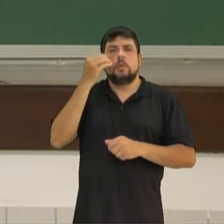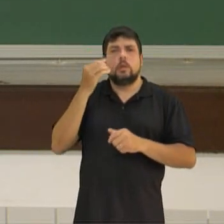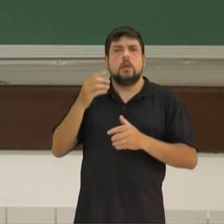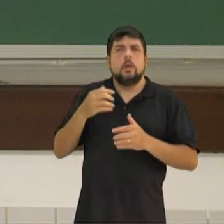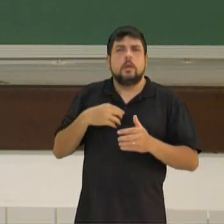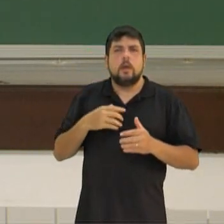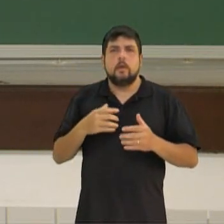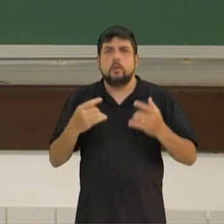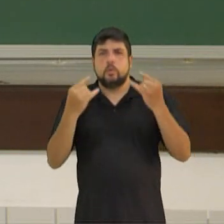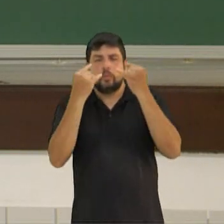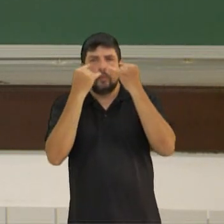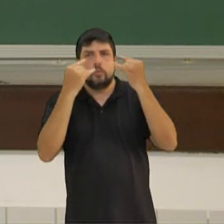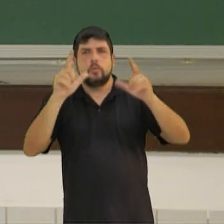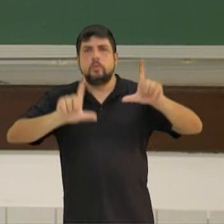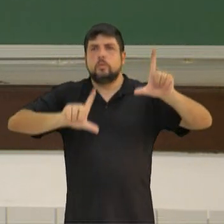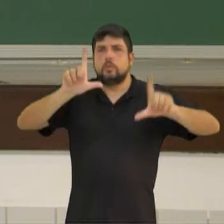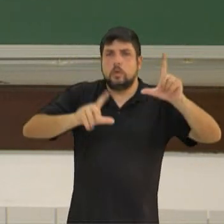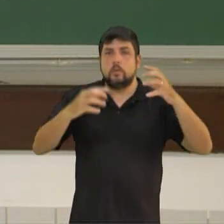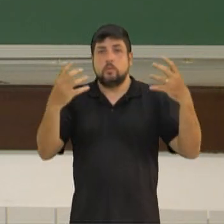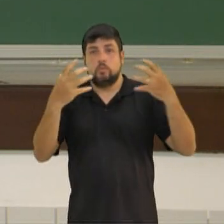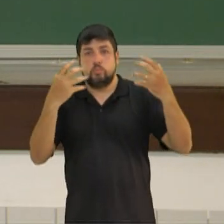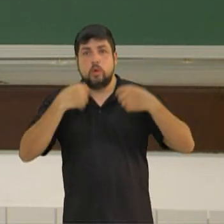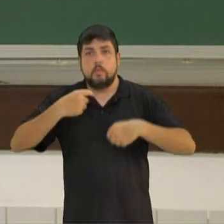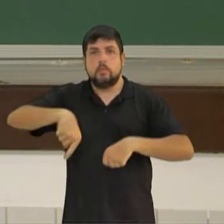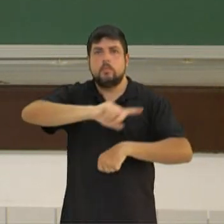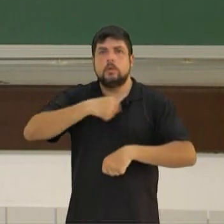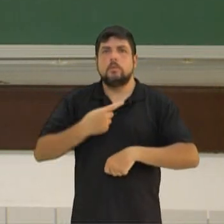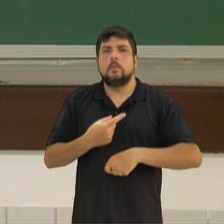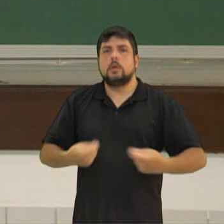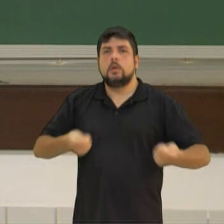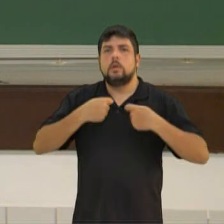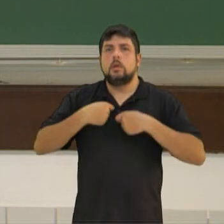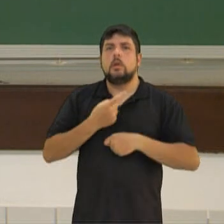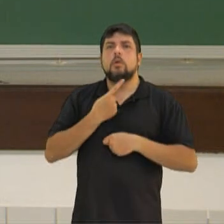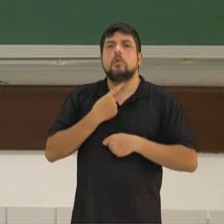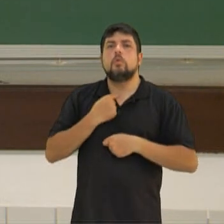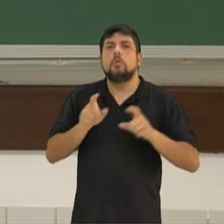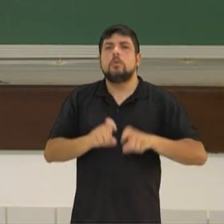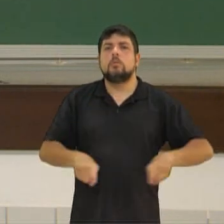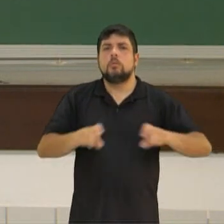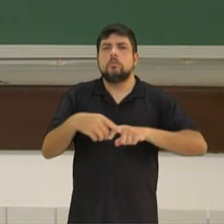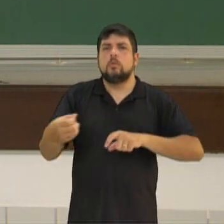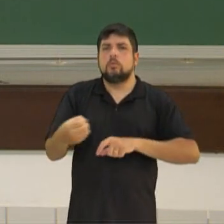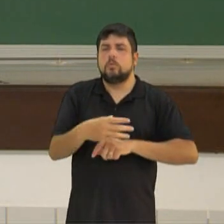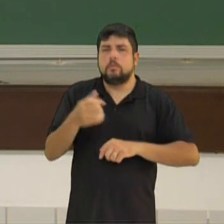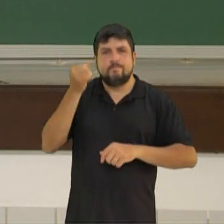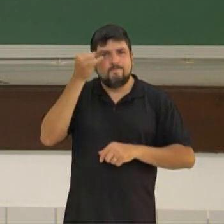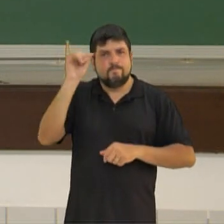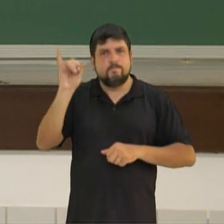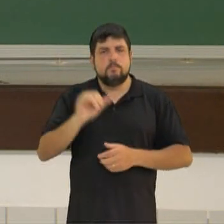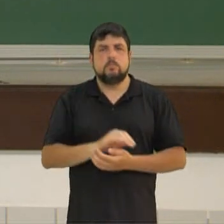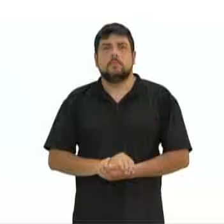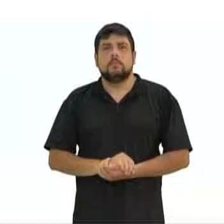do marketing, comerciais e afins que fazem a gente querer todo dia um computador, um celular novo.